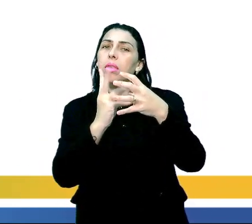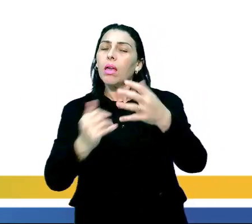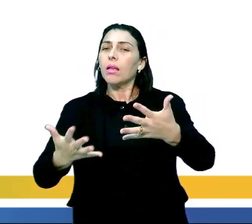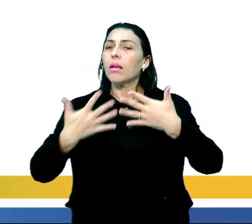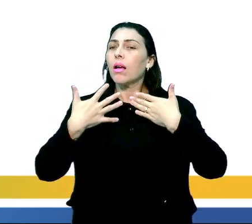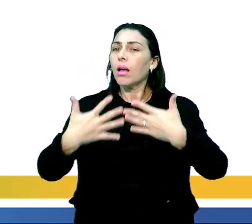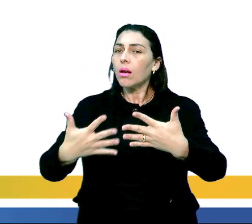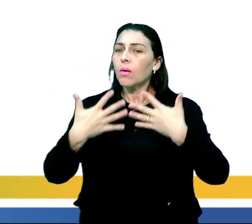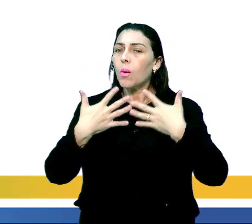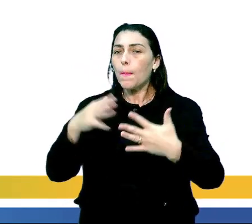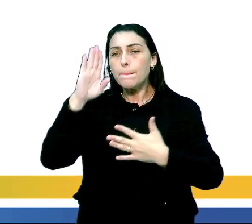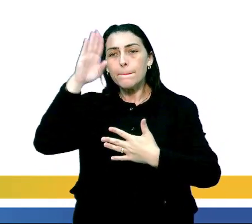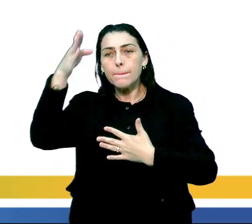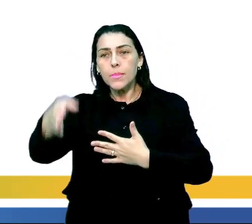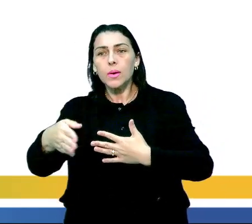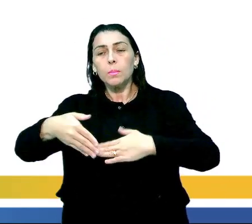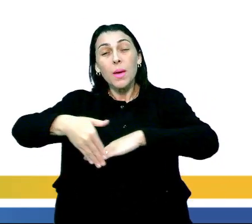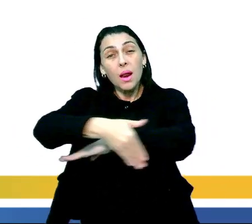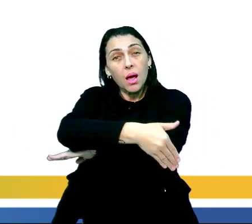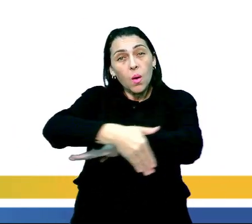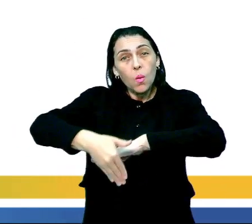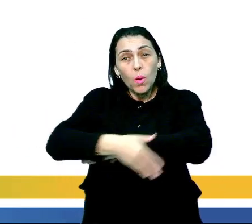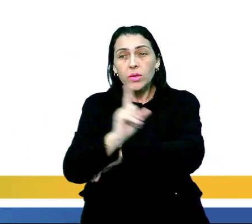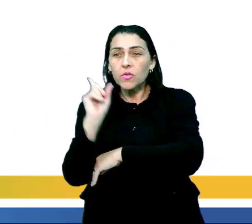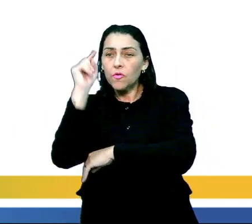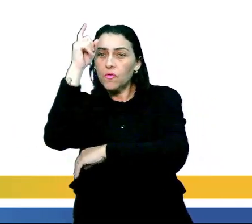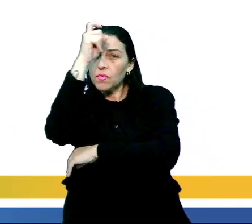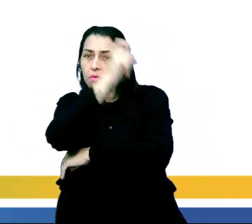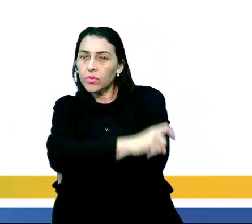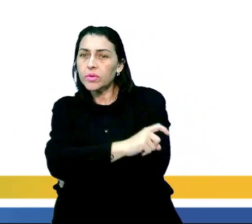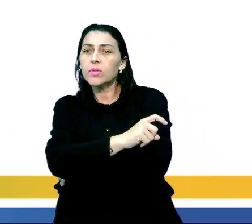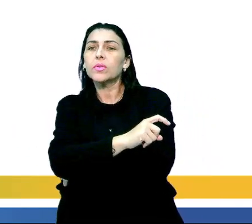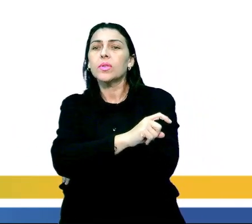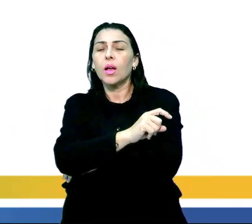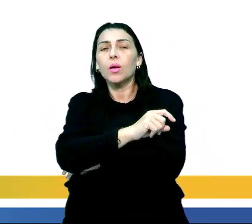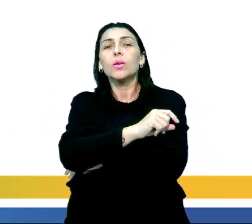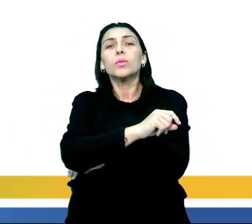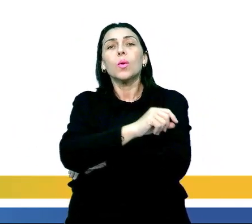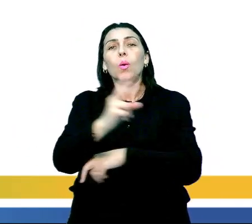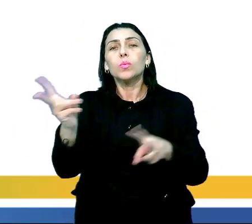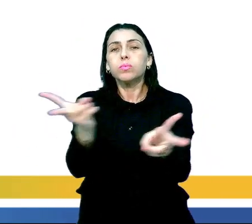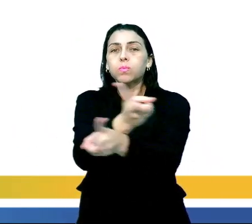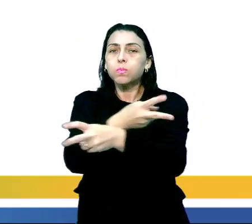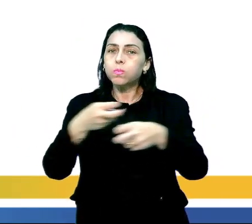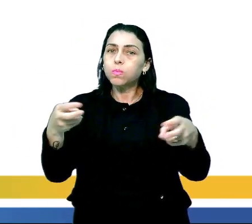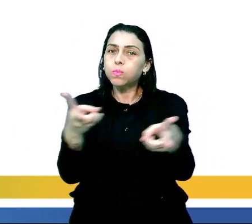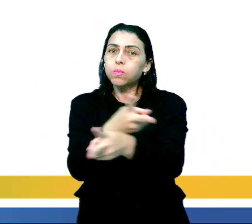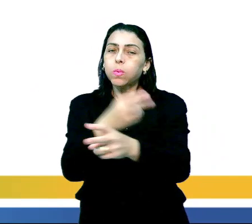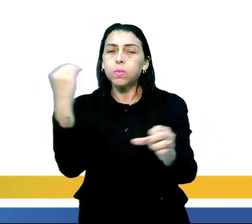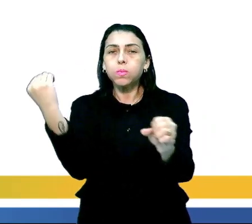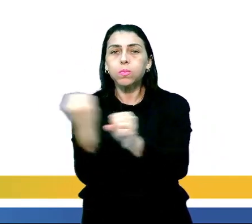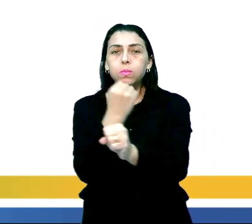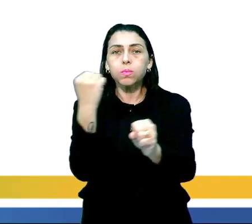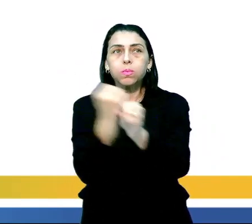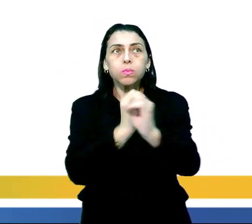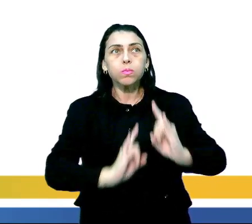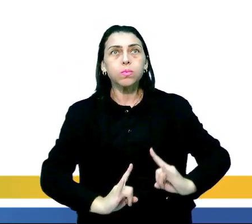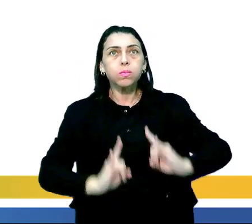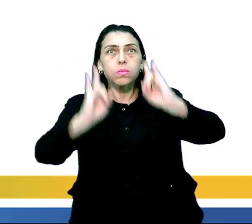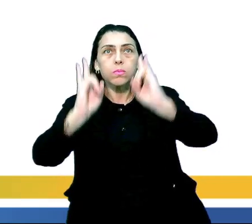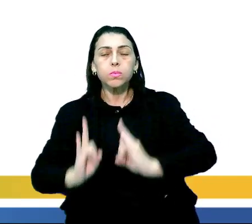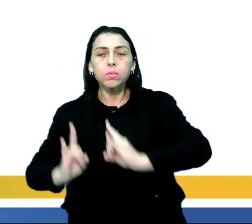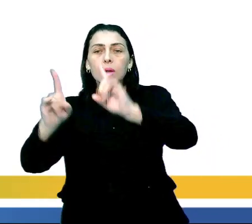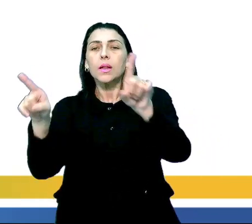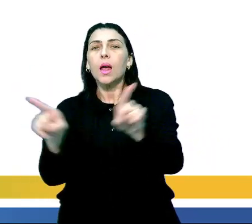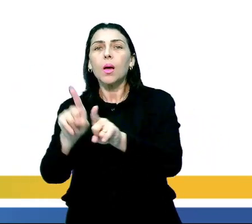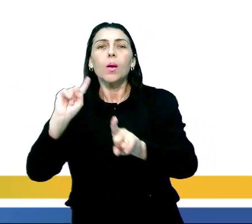de calor, principalmente pelo asfalto e a dificuldade de circulação do vento devido às construções e também